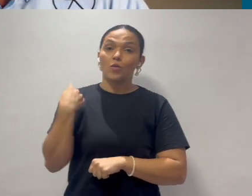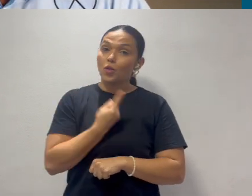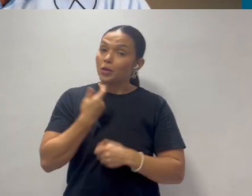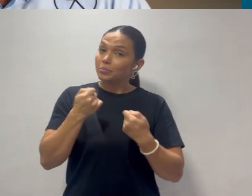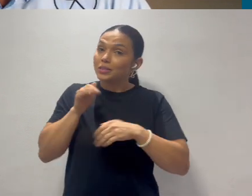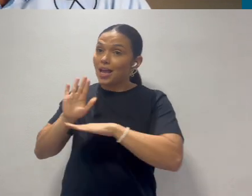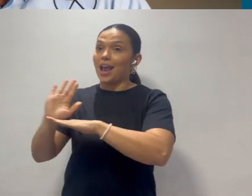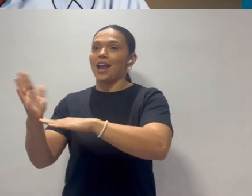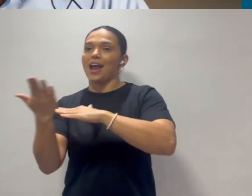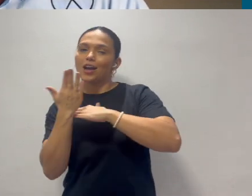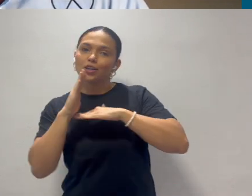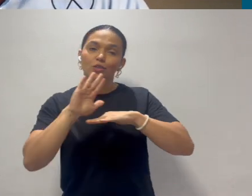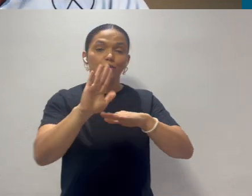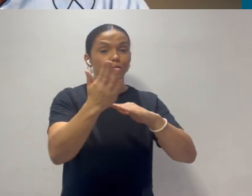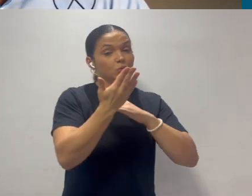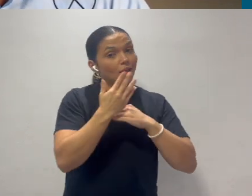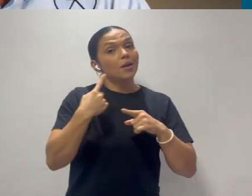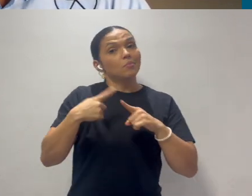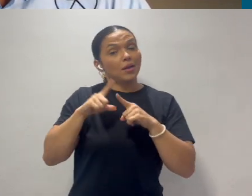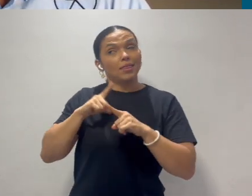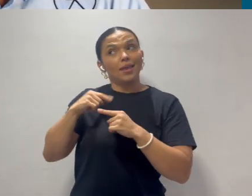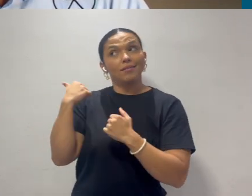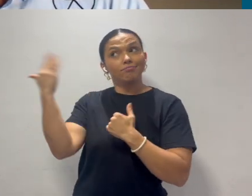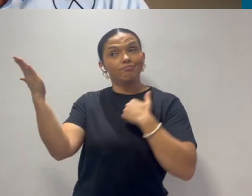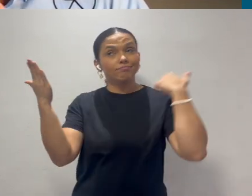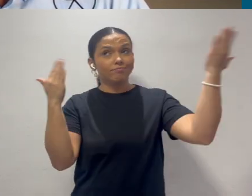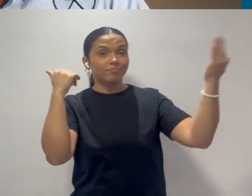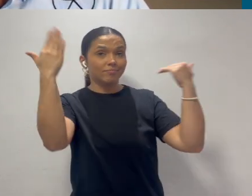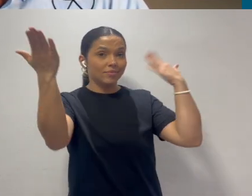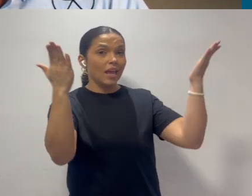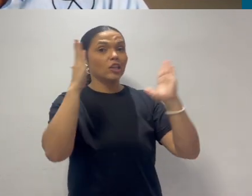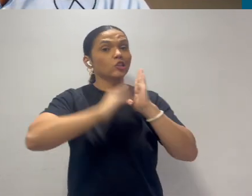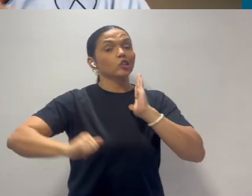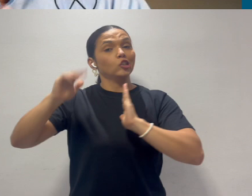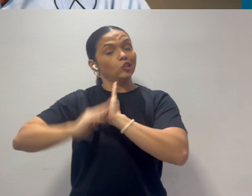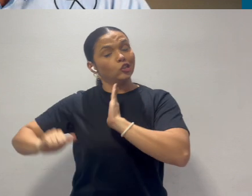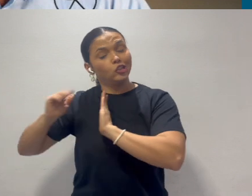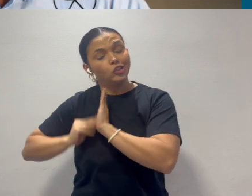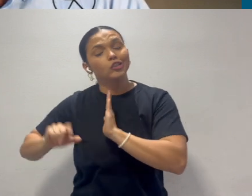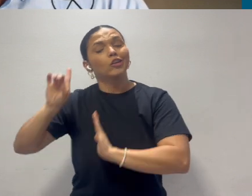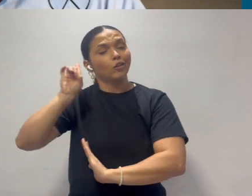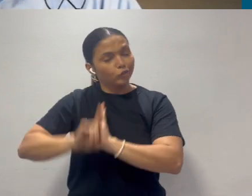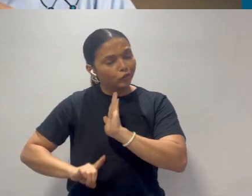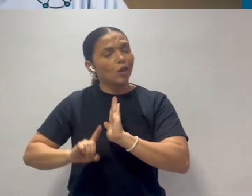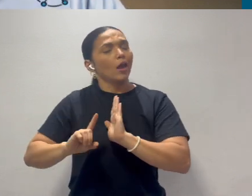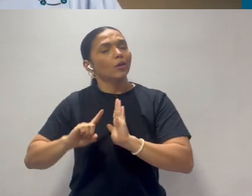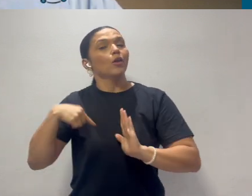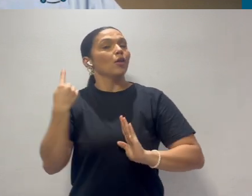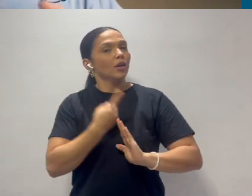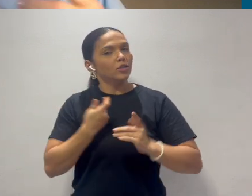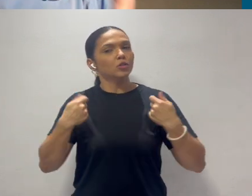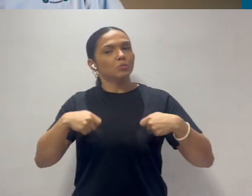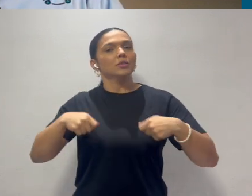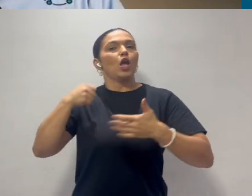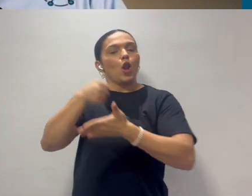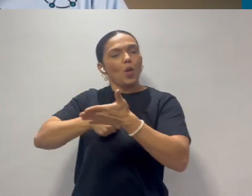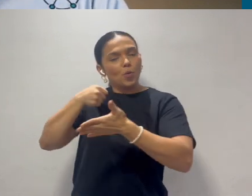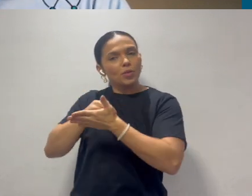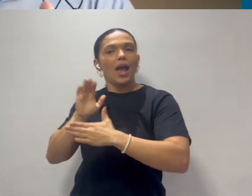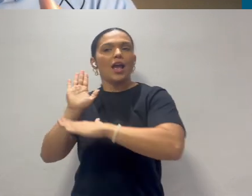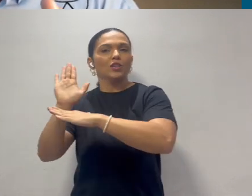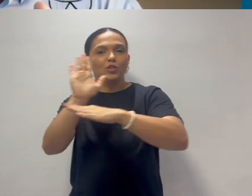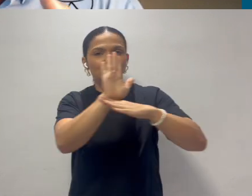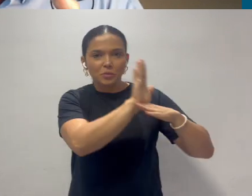lado tem muita gente para tirar direito. Nós precisamos nos ajudarmos para que as pessoas com deficiência tenham o seu direito. Hoje demos um pouco mais